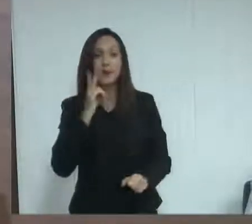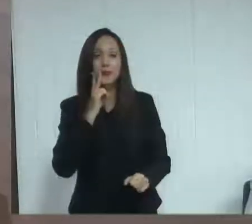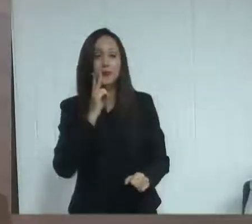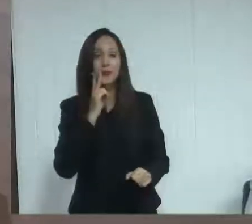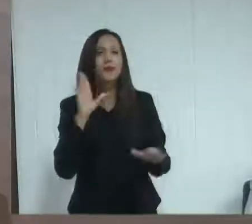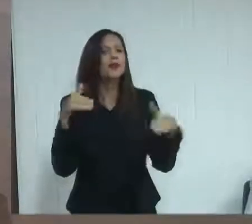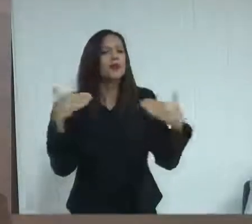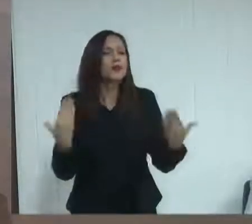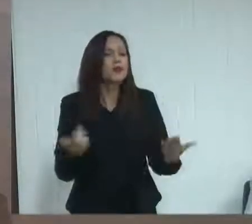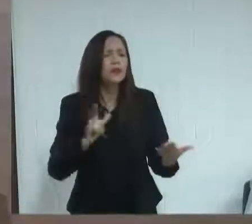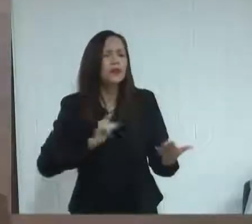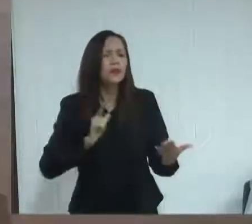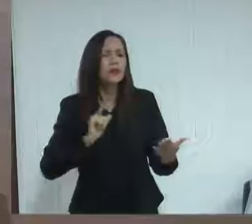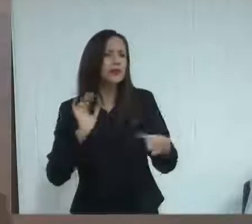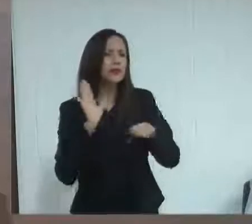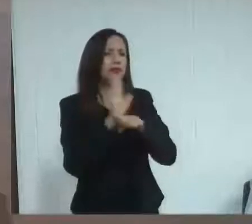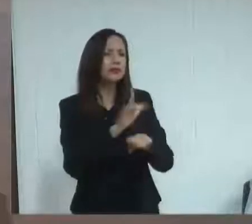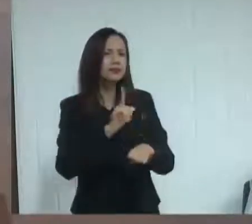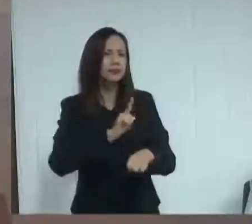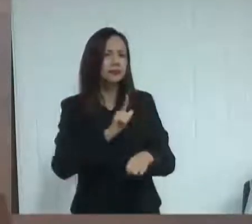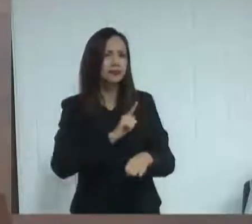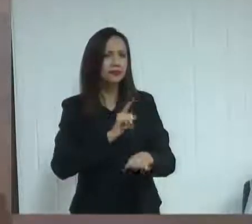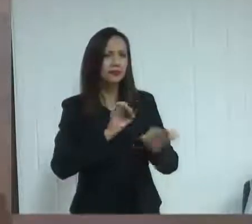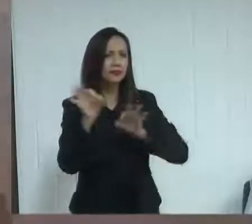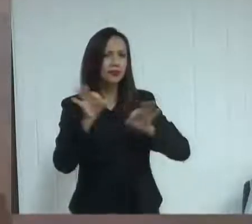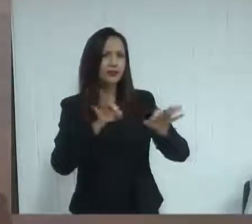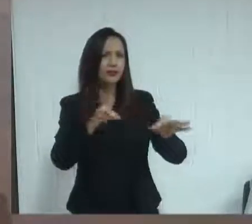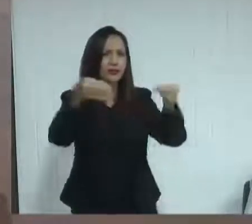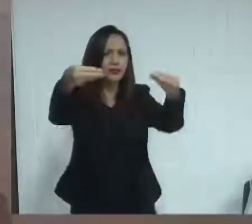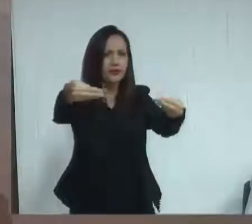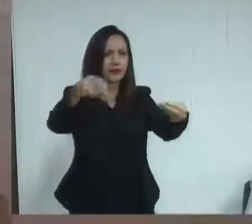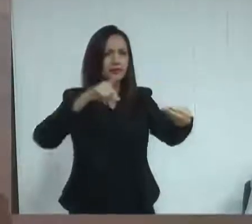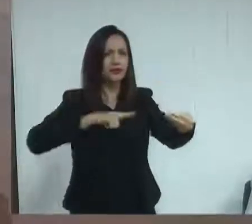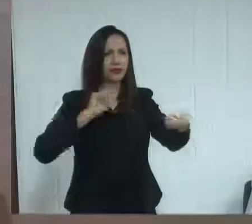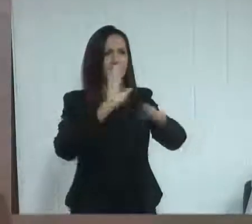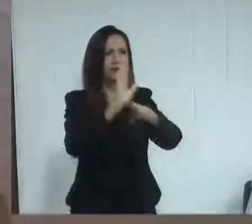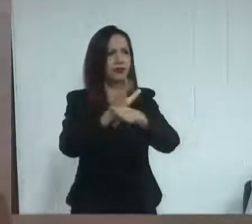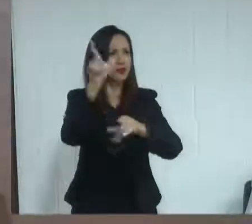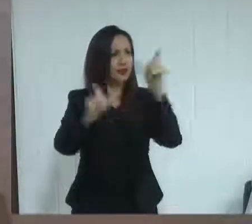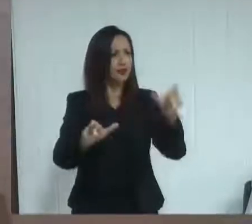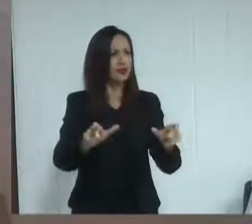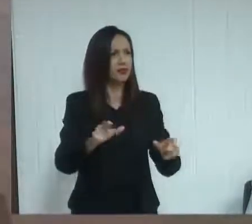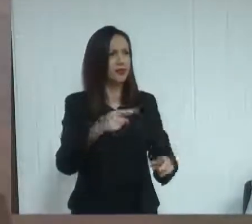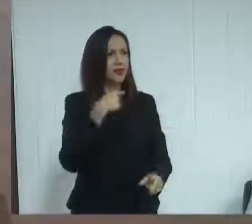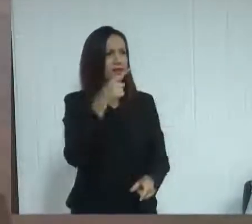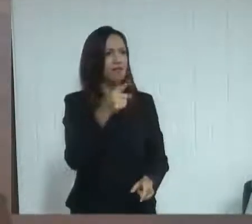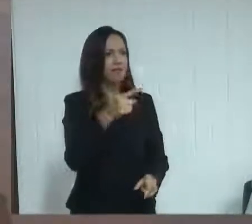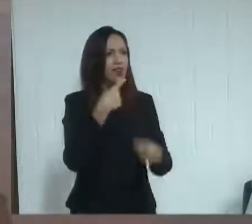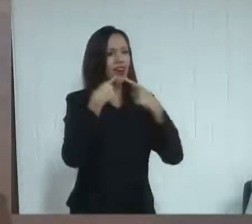qual é o benefício que esse projeto traz à população vinhedense? Nenhum.